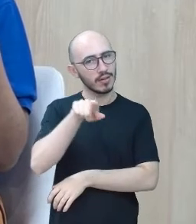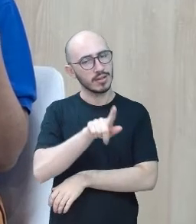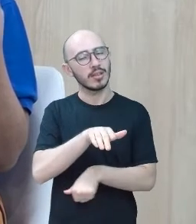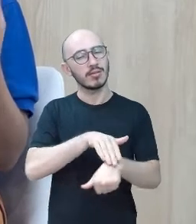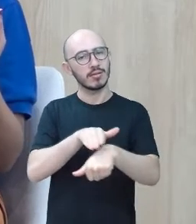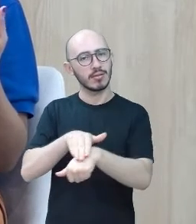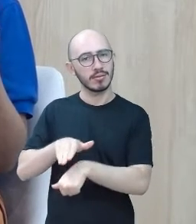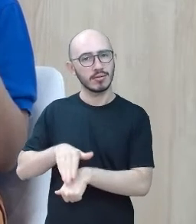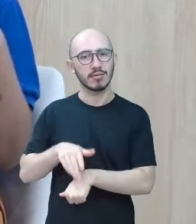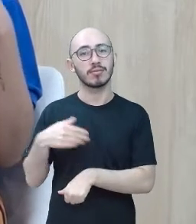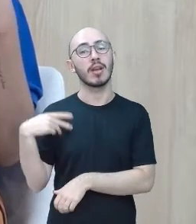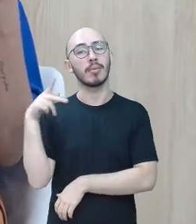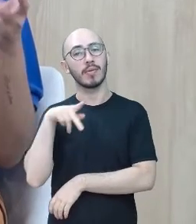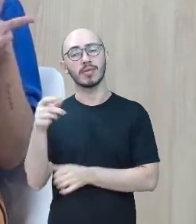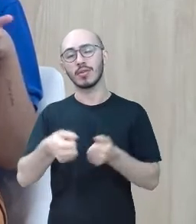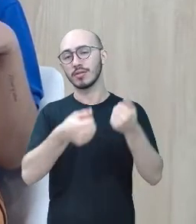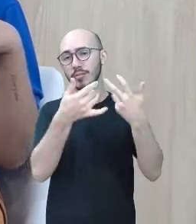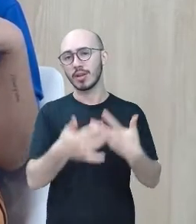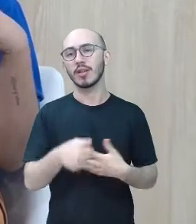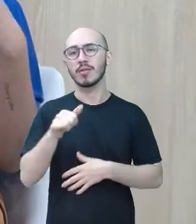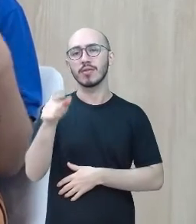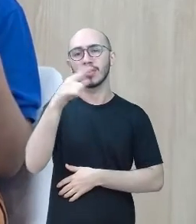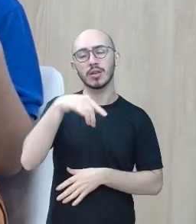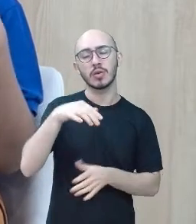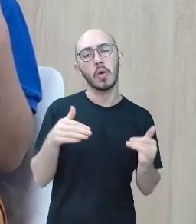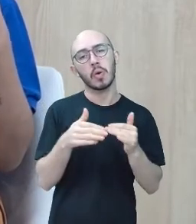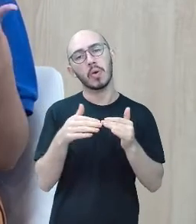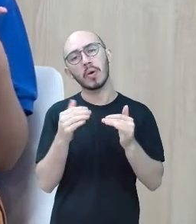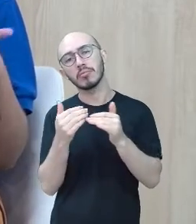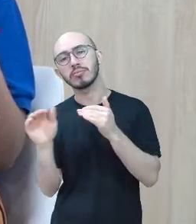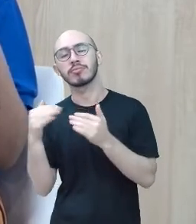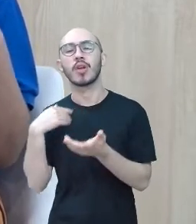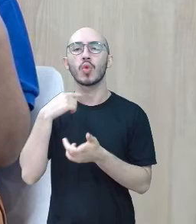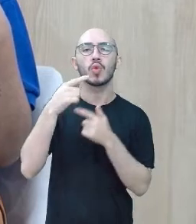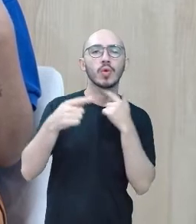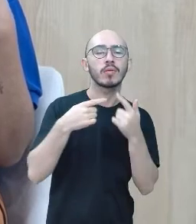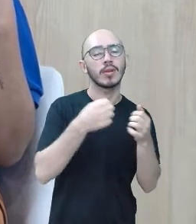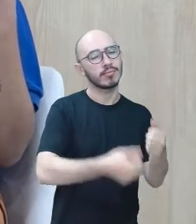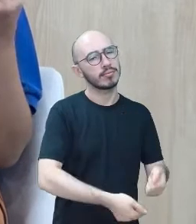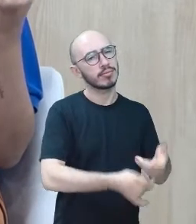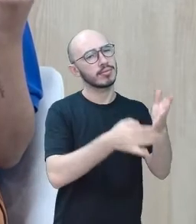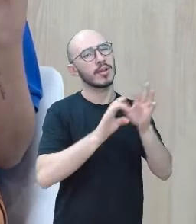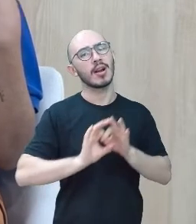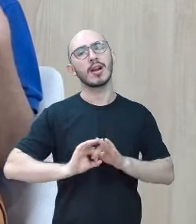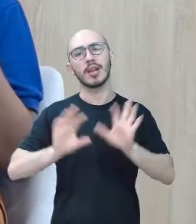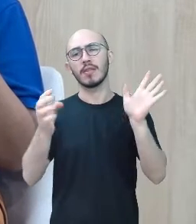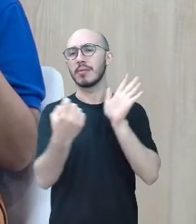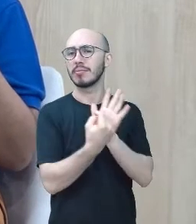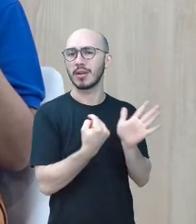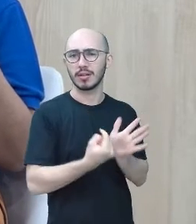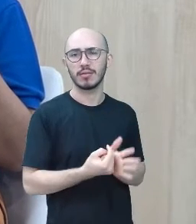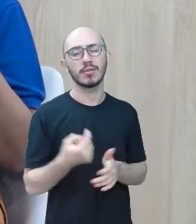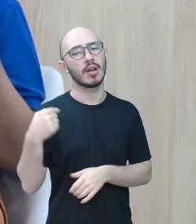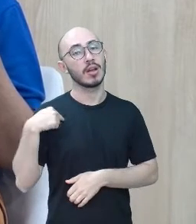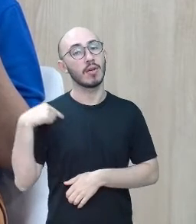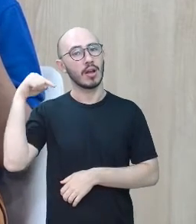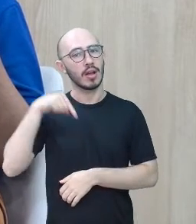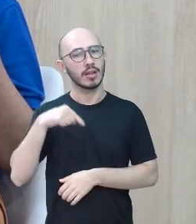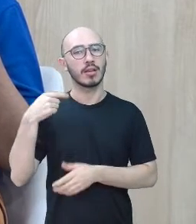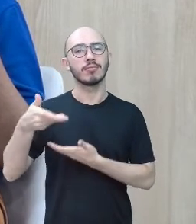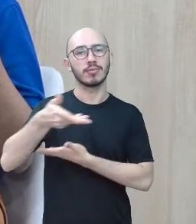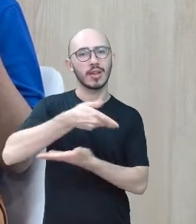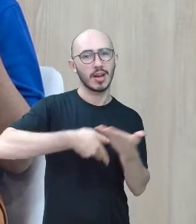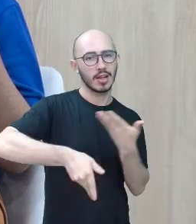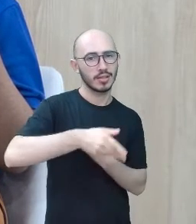falar e explicar para vocês, se vocês concordam, se vocês não concordam, qual é a dúvida, qual é o questionamento. E eu vou estar aqui, eu vou fazer essa ponte